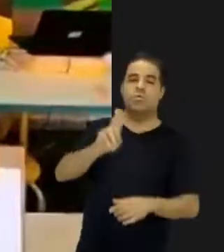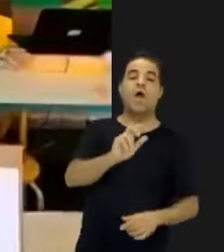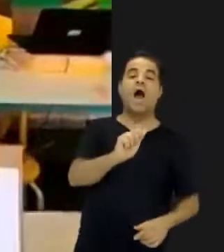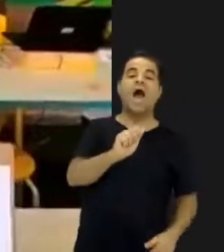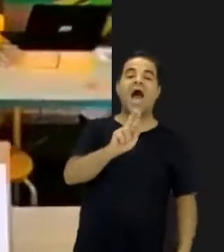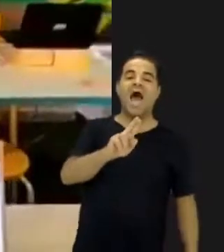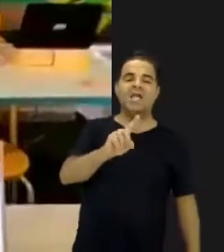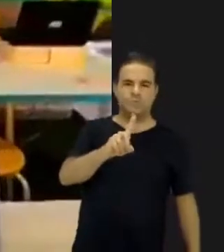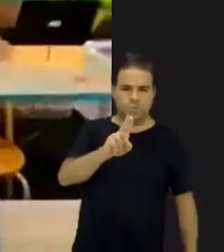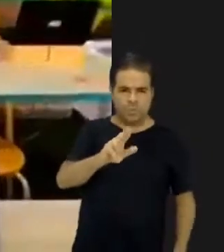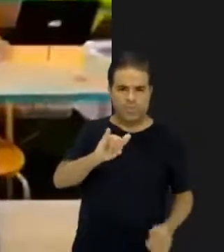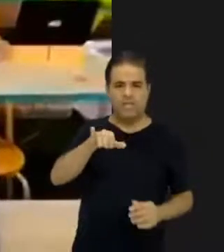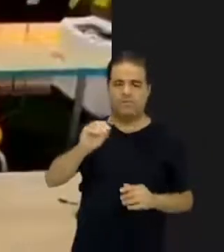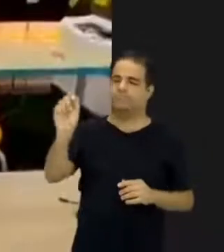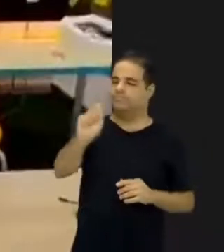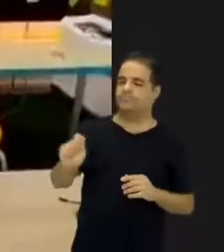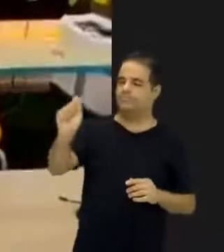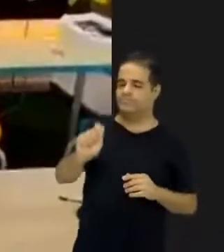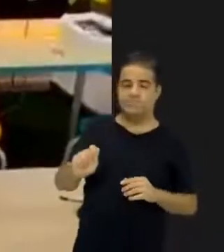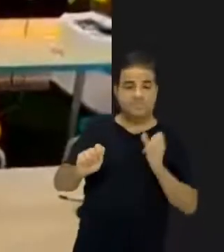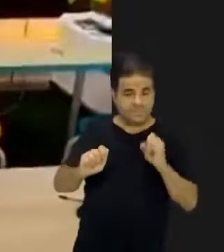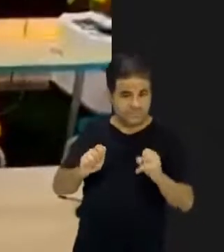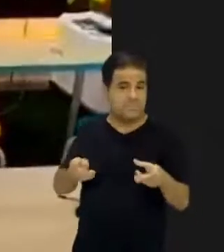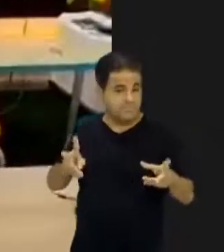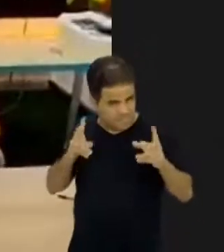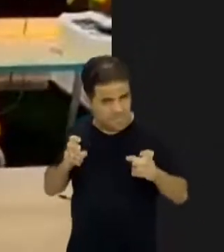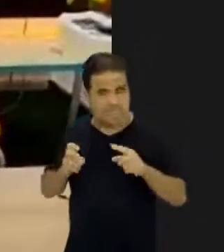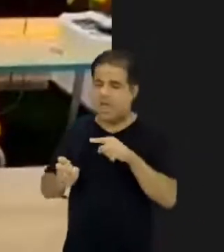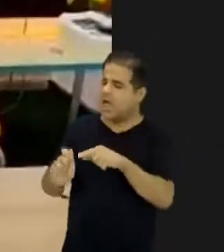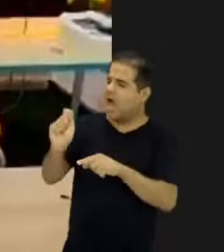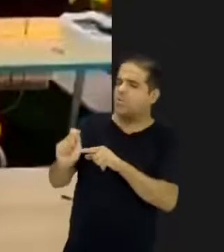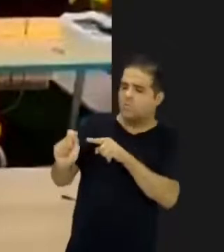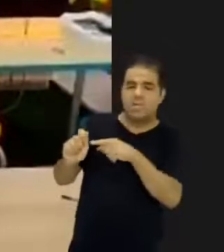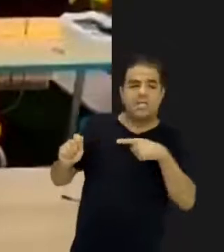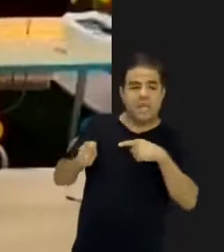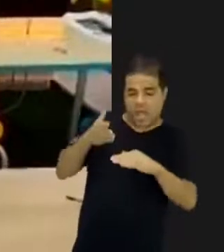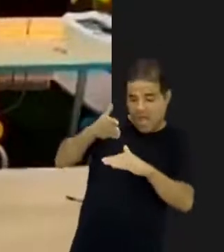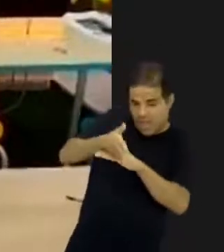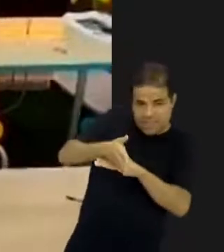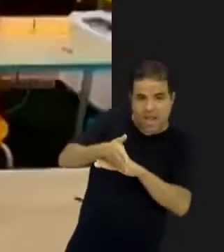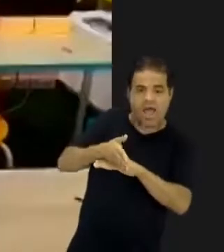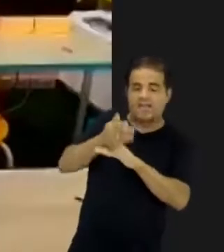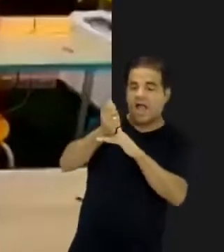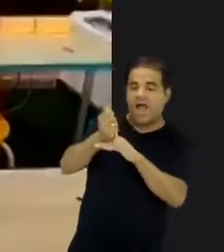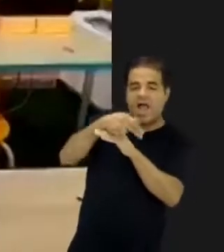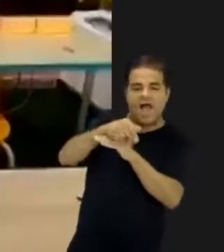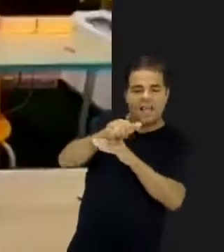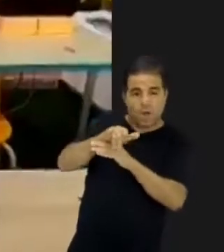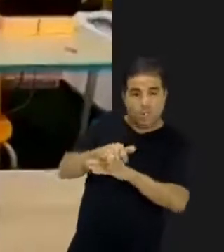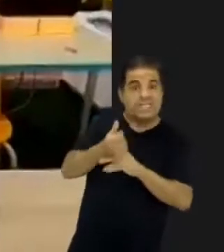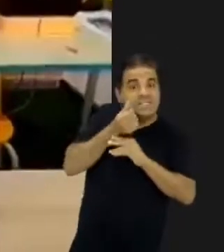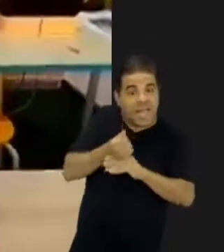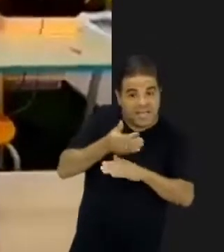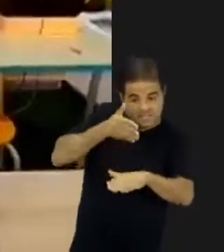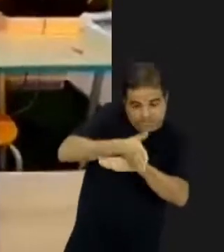tá? O Arduino, se você for perceber, ele tem aqui as entradas analógicas, são 6, tá? E do lado de